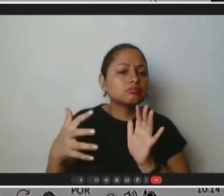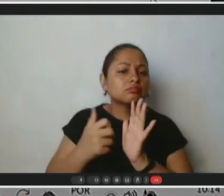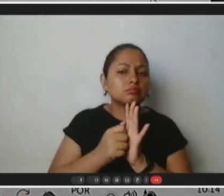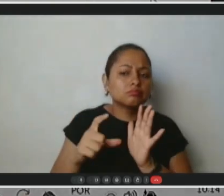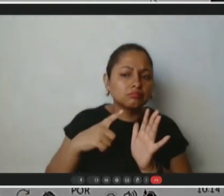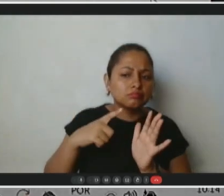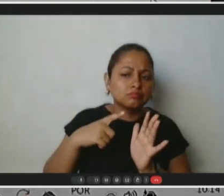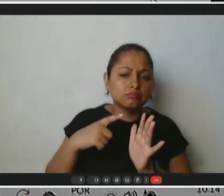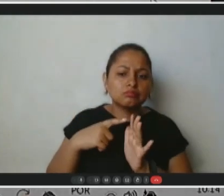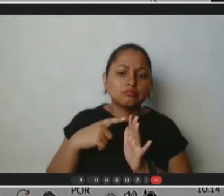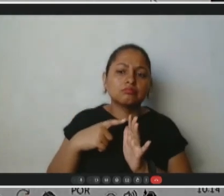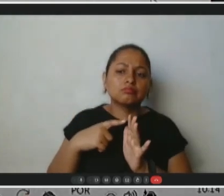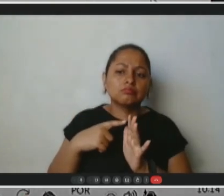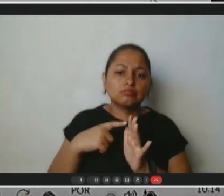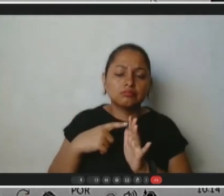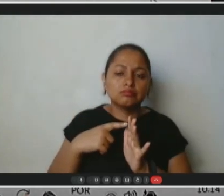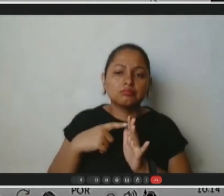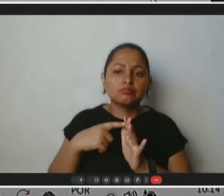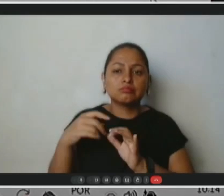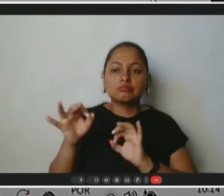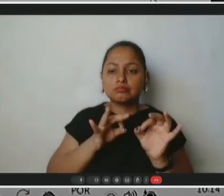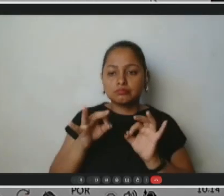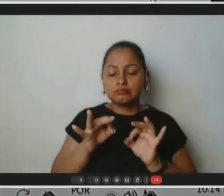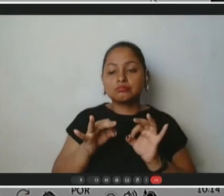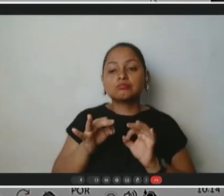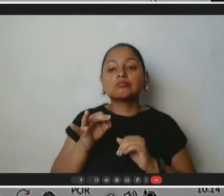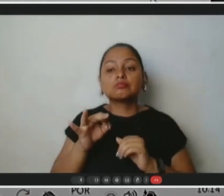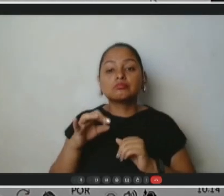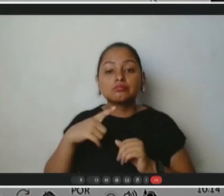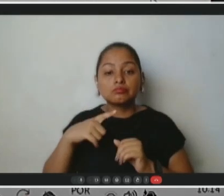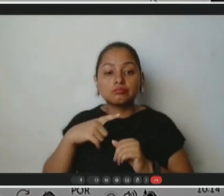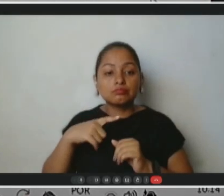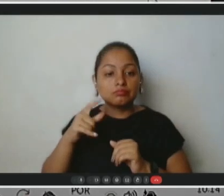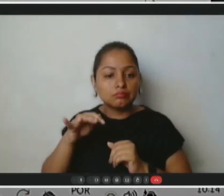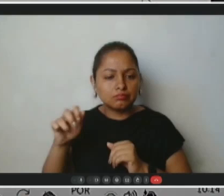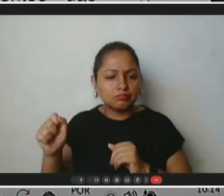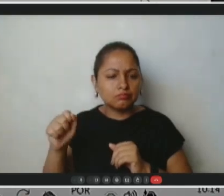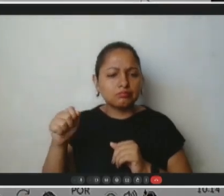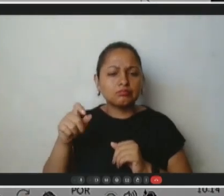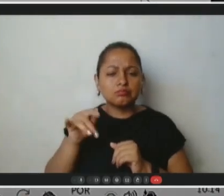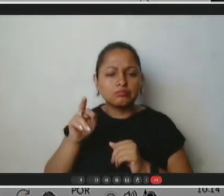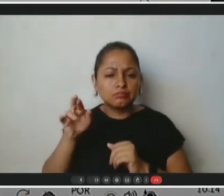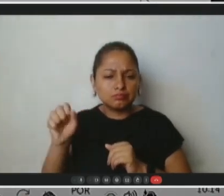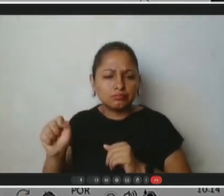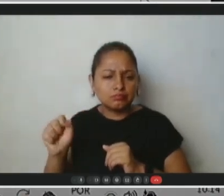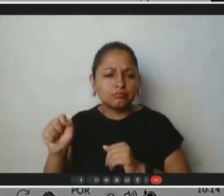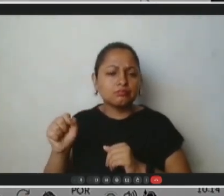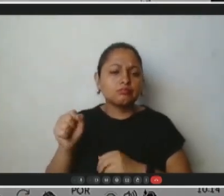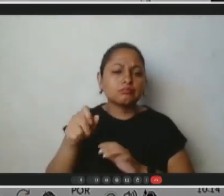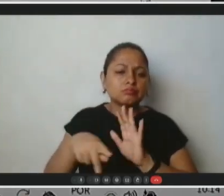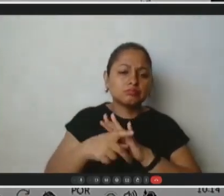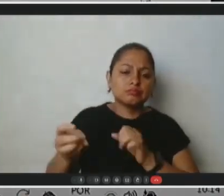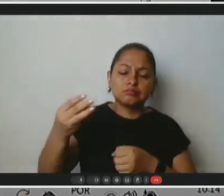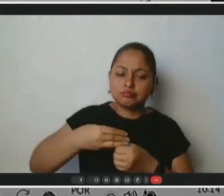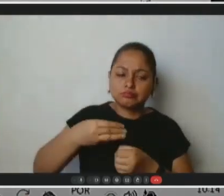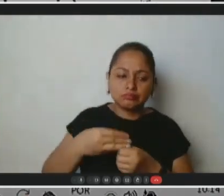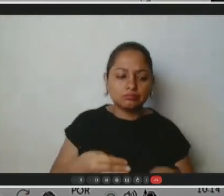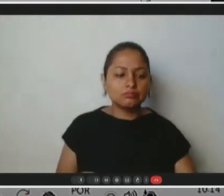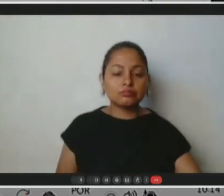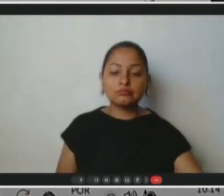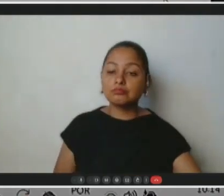das fundações, autarquia, companhia e do Fundo Previdenciário do município de União da